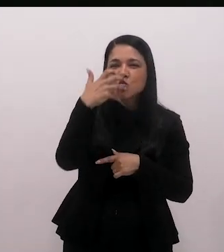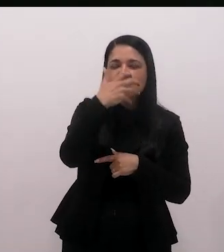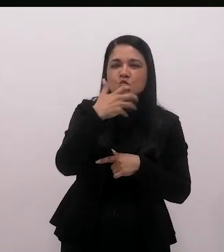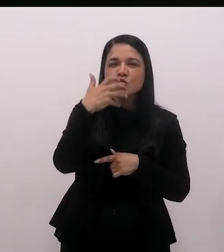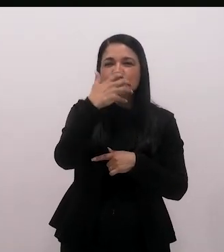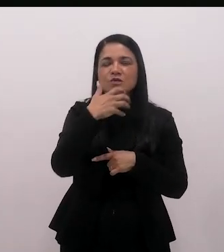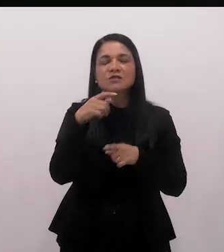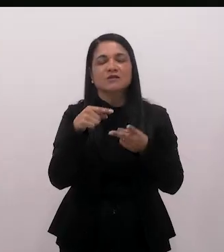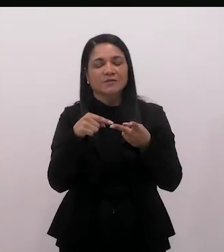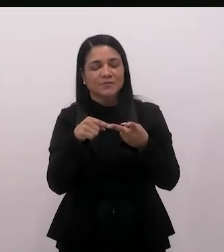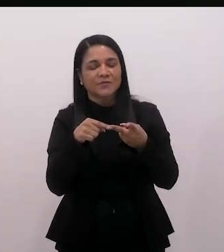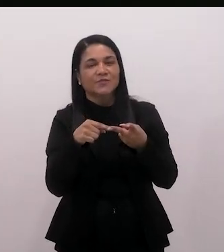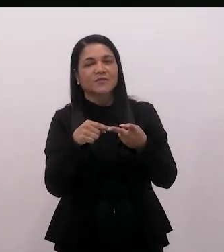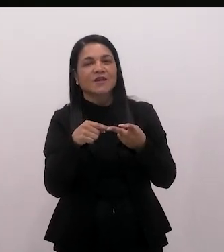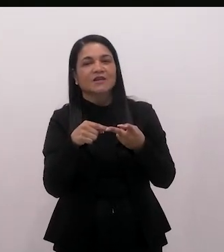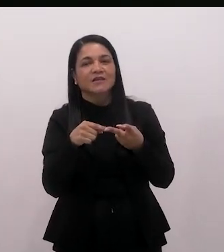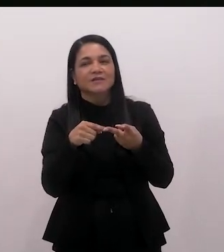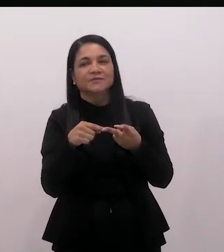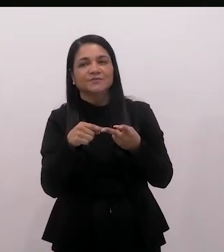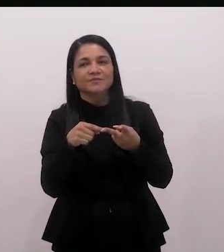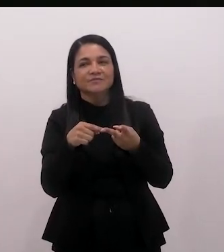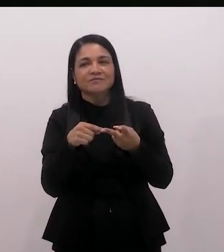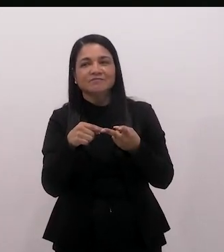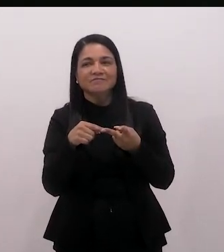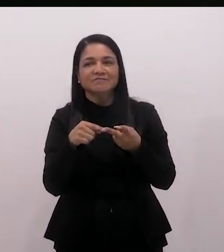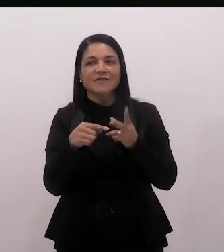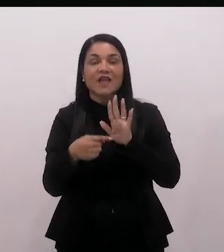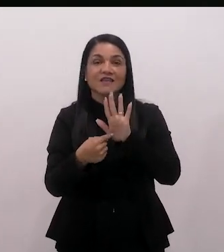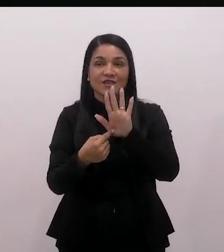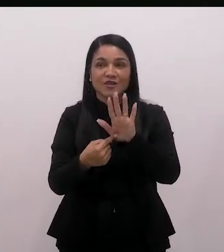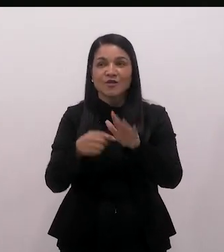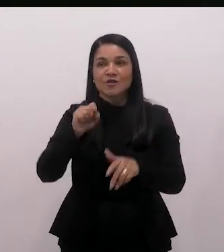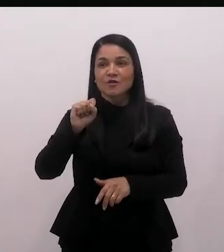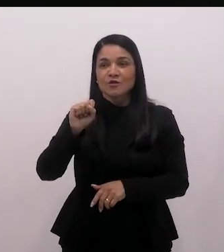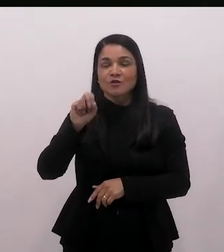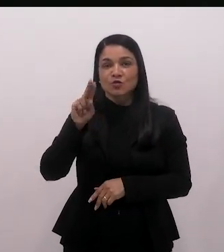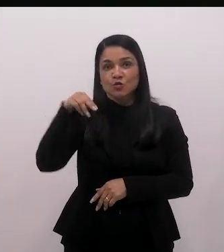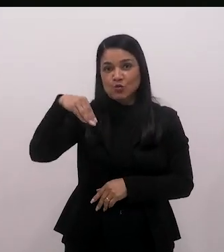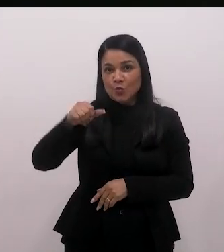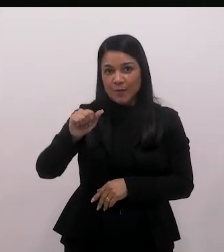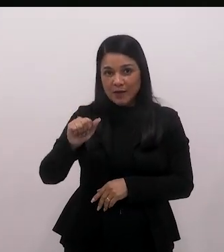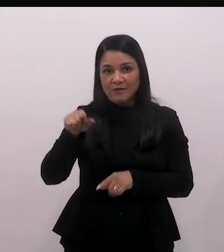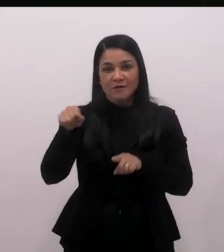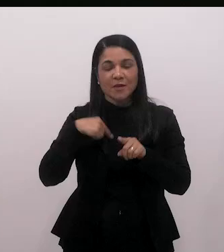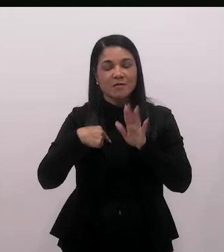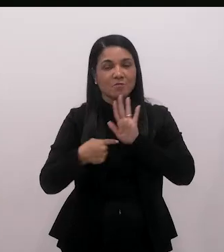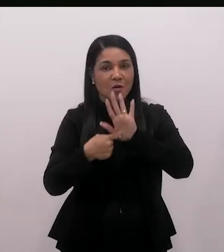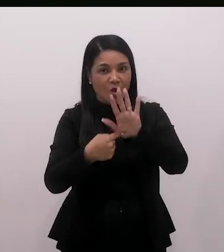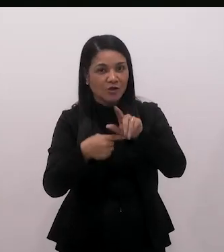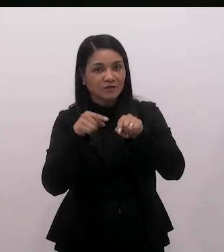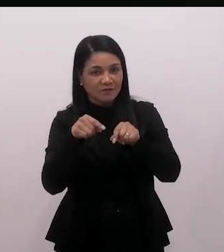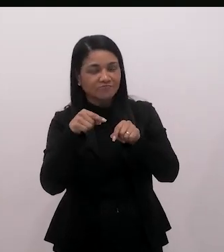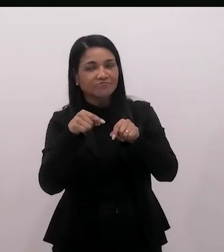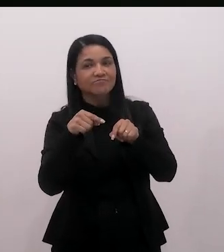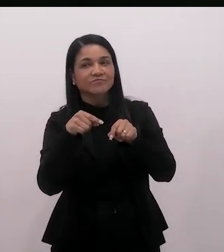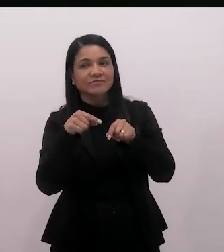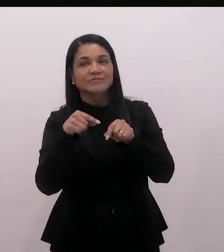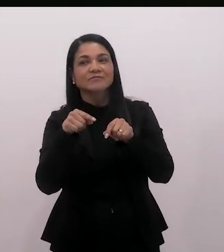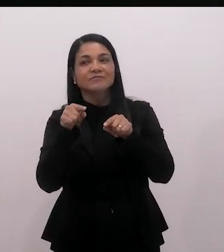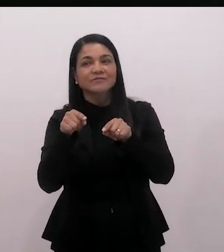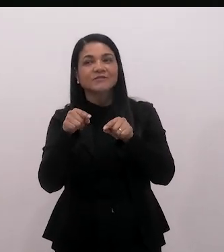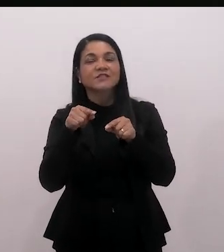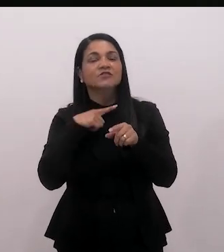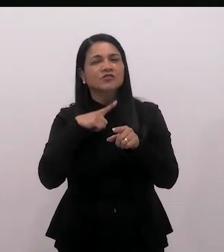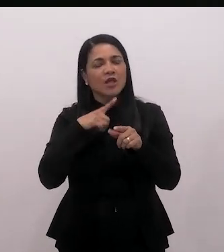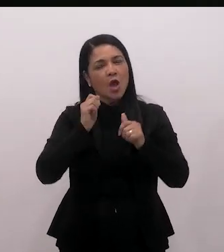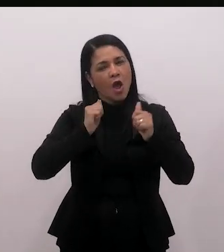música, por exemplo, aqui Maravilha. Capitão. E são aqui, por exemplo, a Surma turma também. Esta escolha das cidades também vem